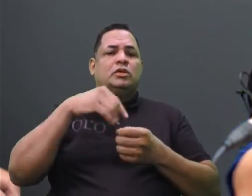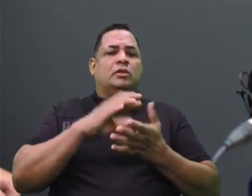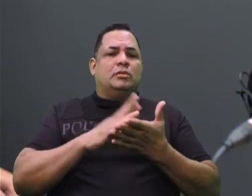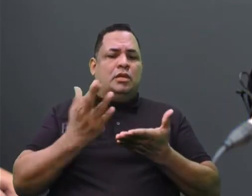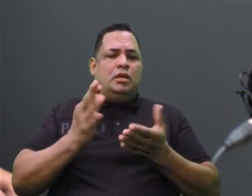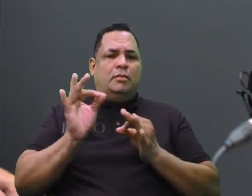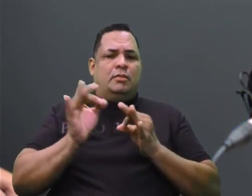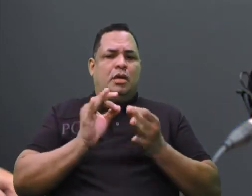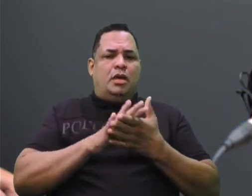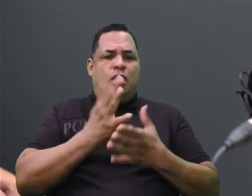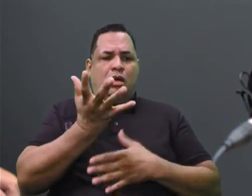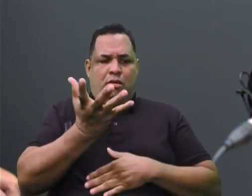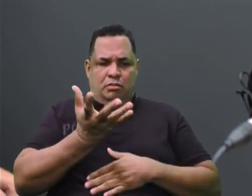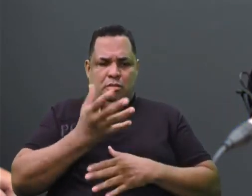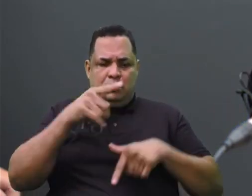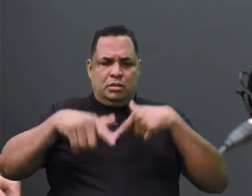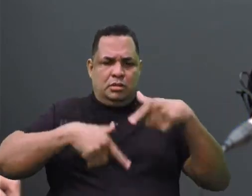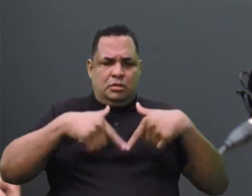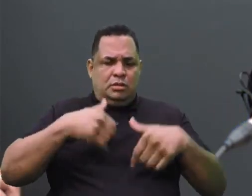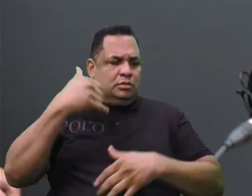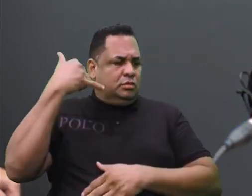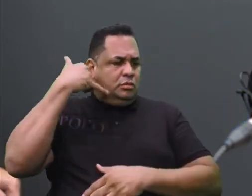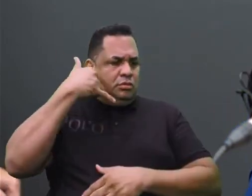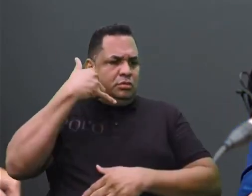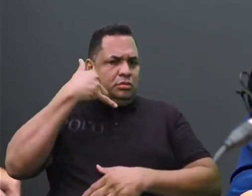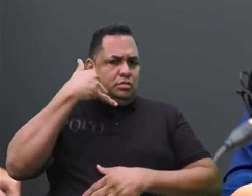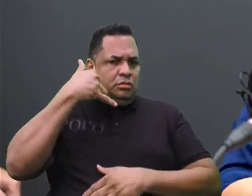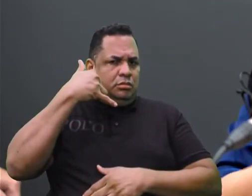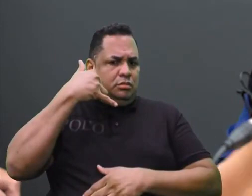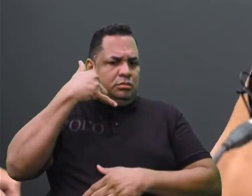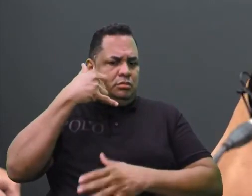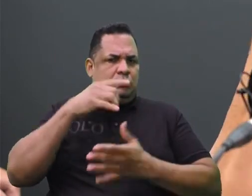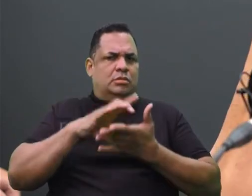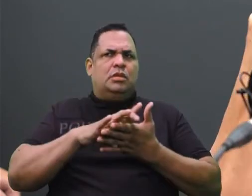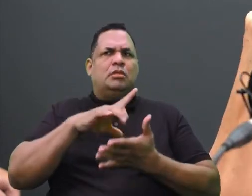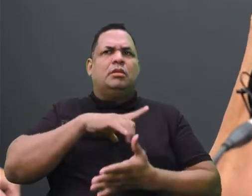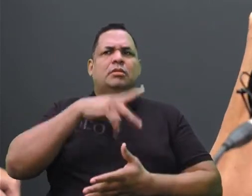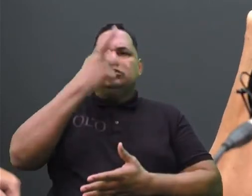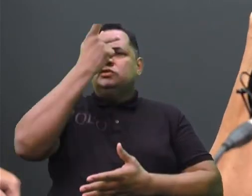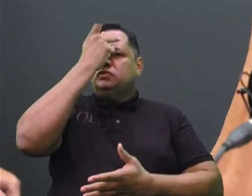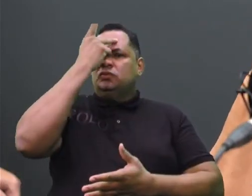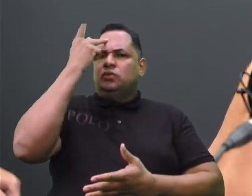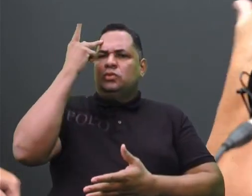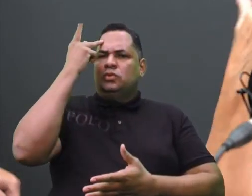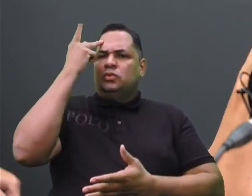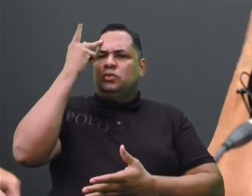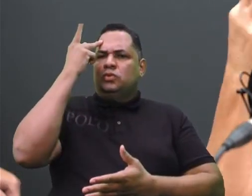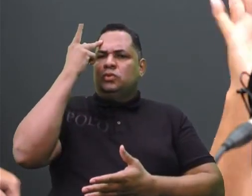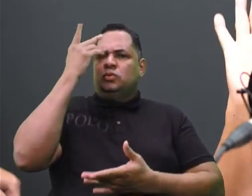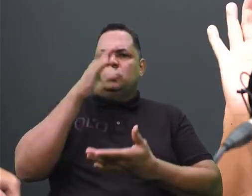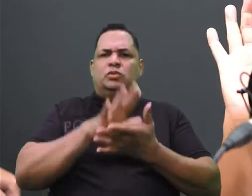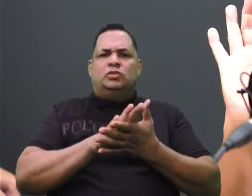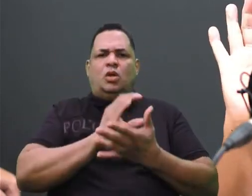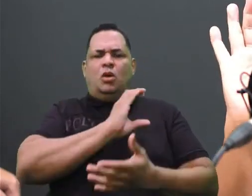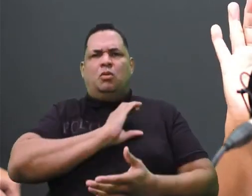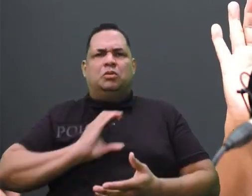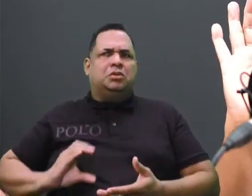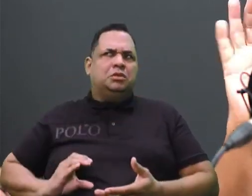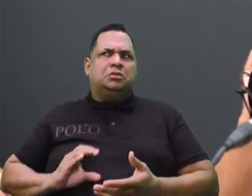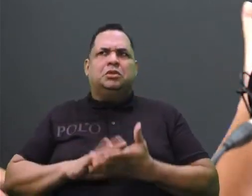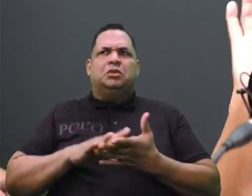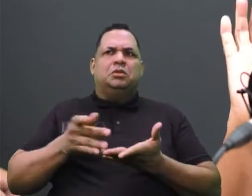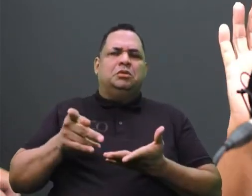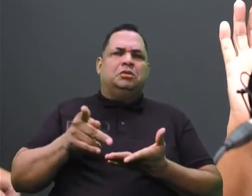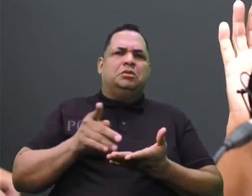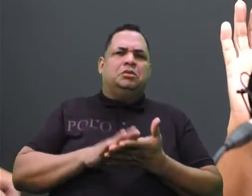para pleitear essa vaga de telefonista, alguém dessa época, supervisora ou coordenadora, não lembro